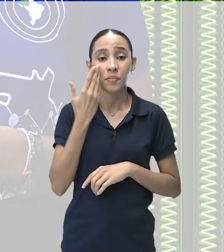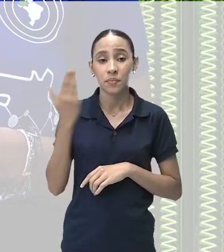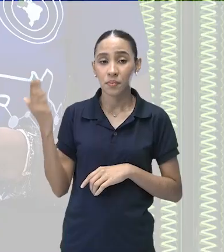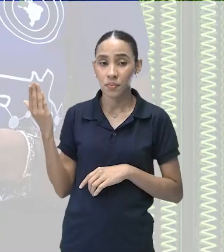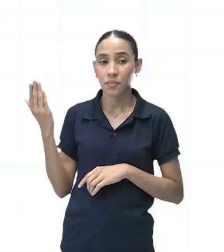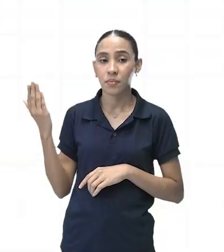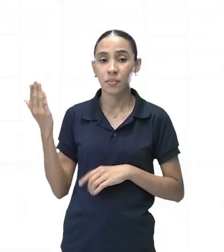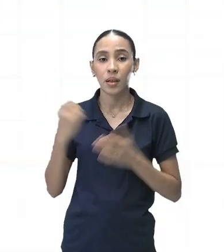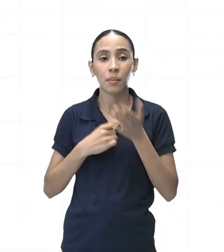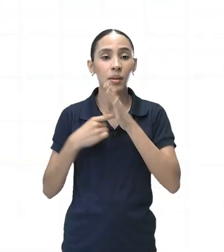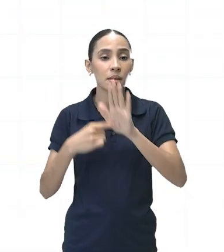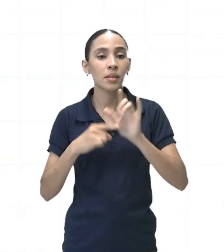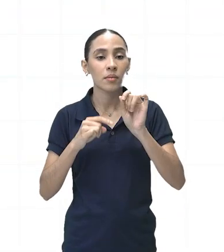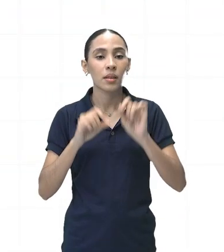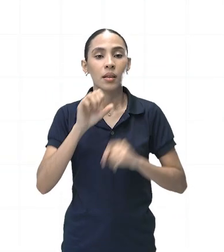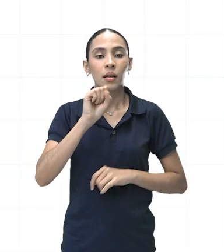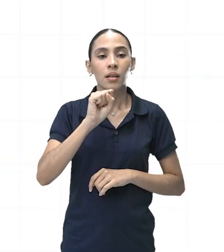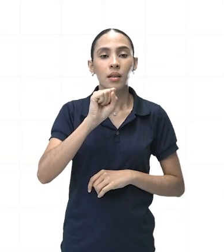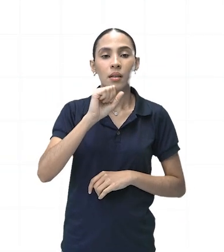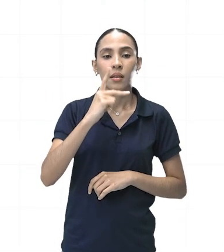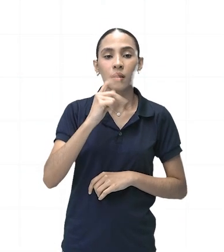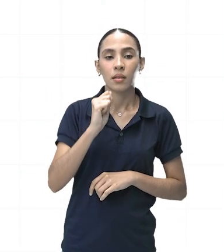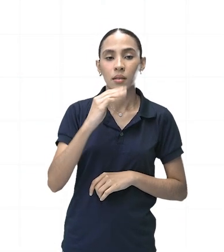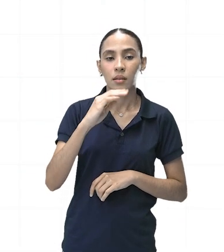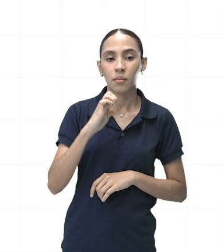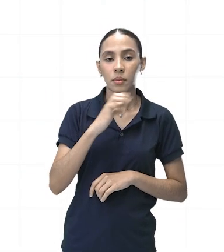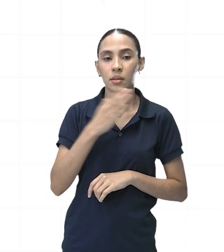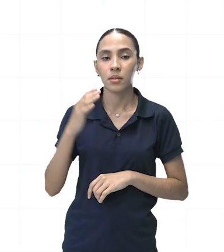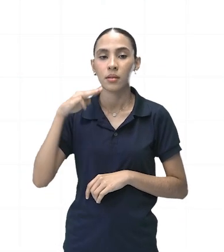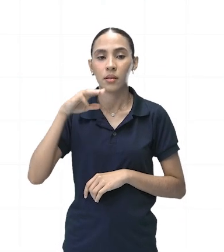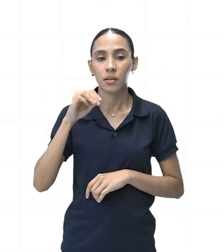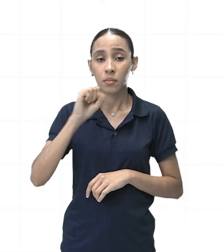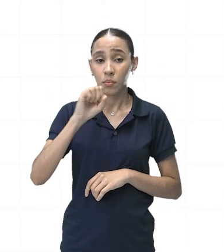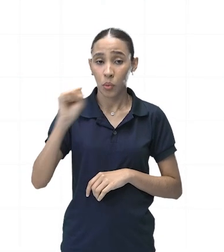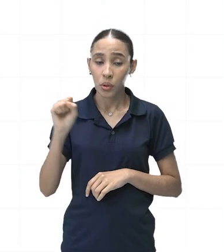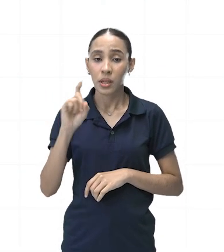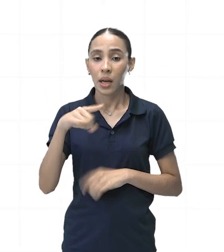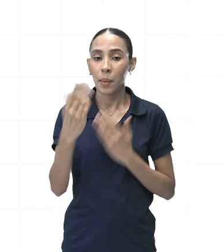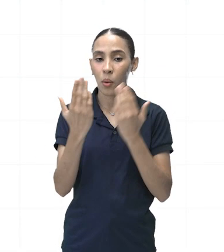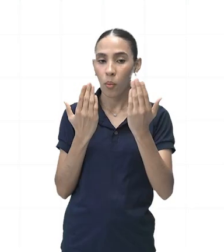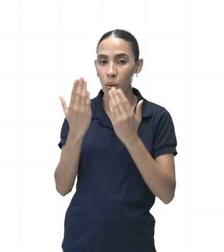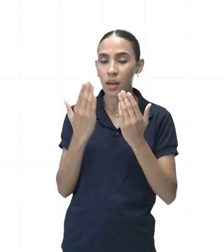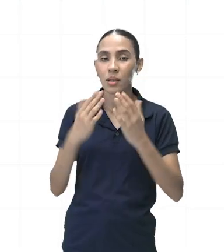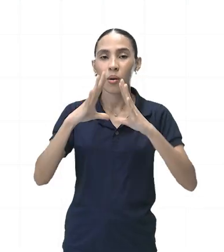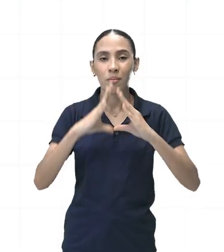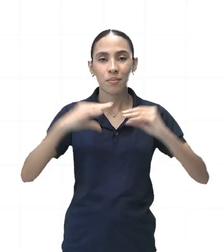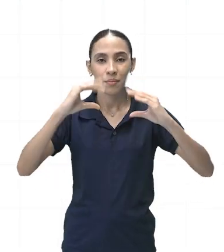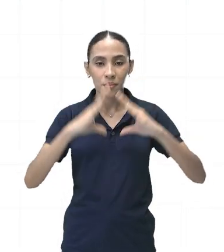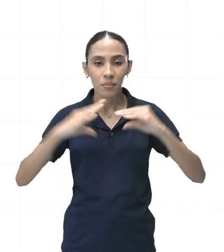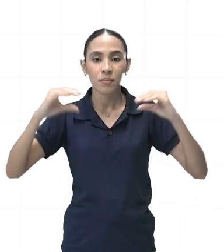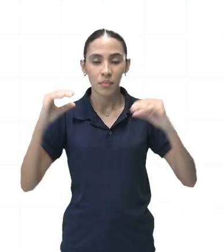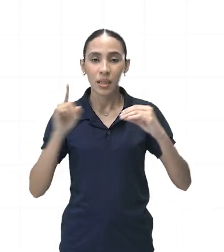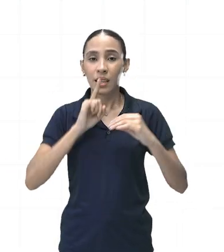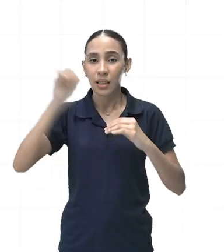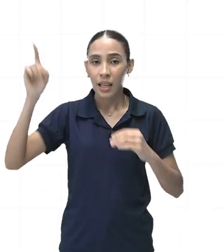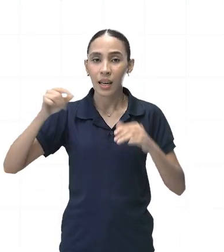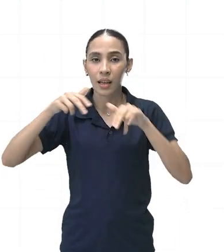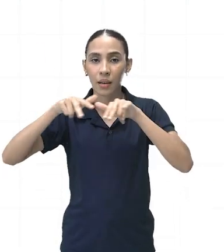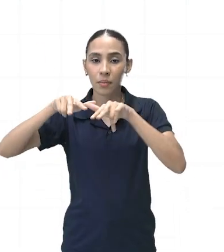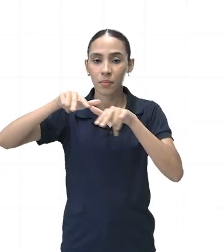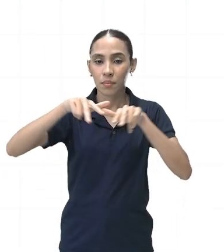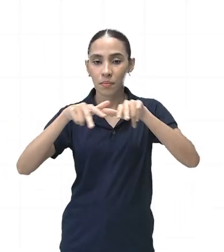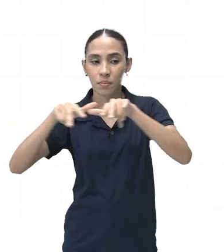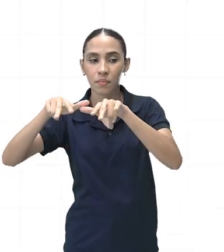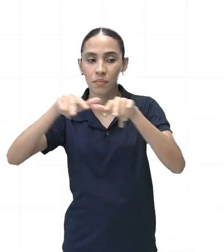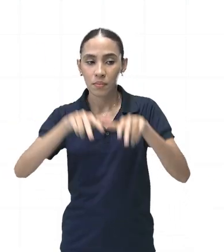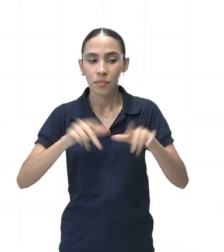que representa uma comparação entre musgos cultivados na Estação Espacial